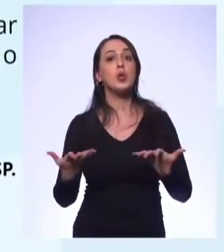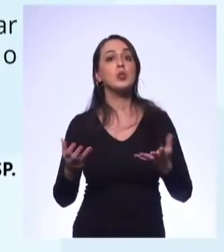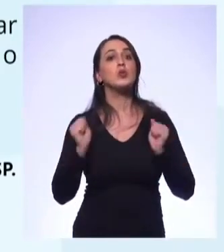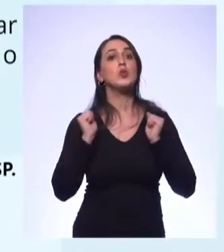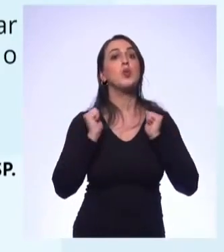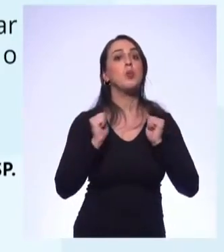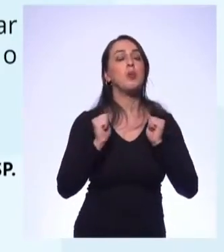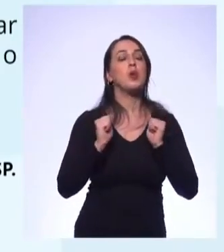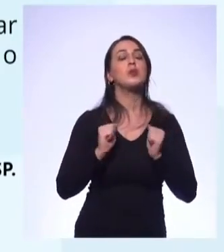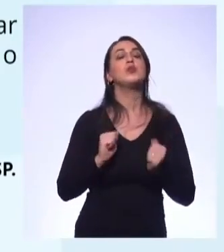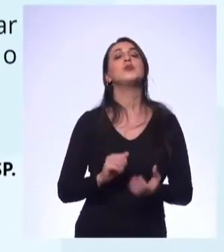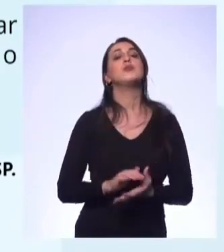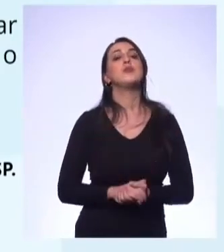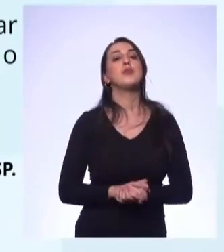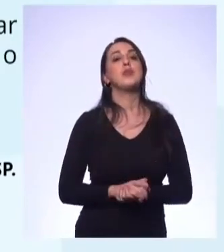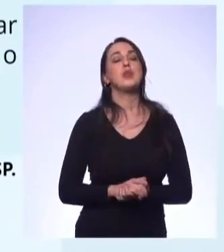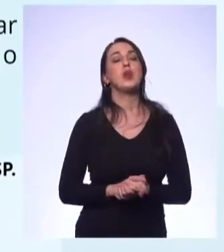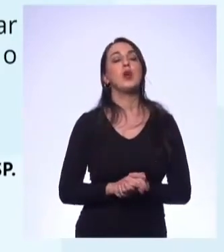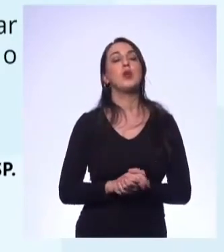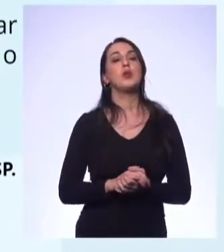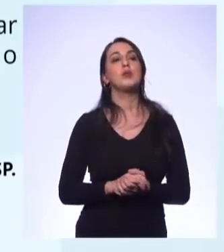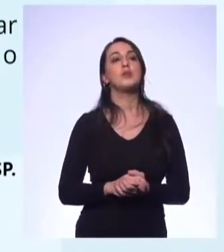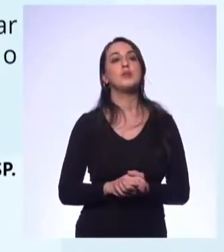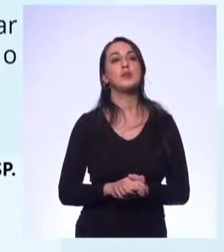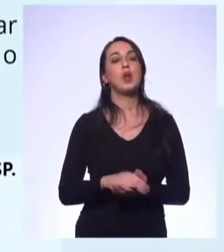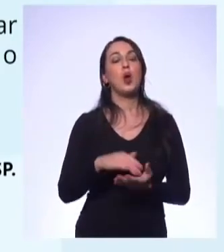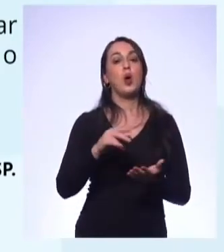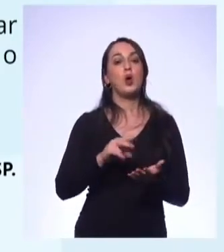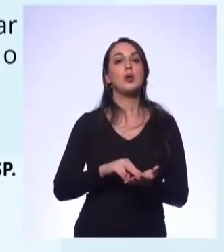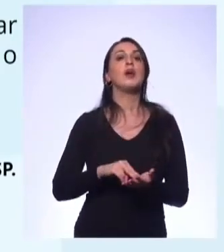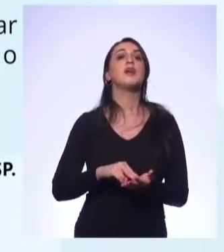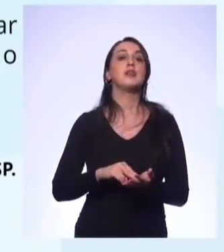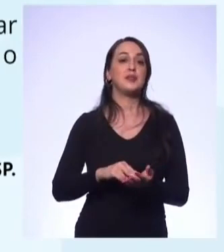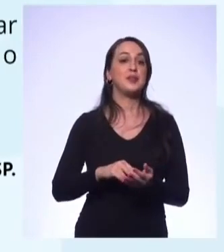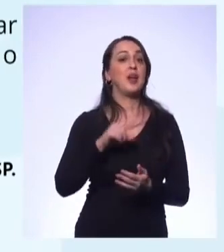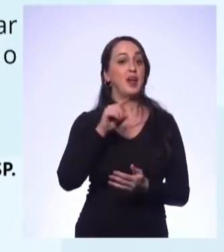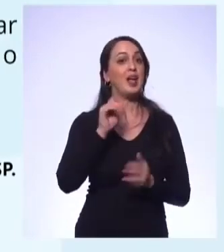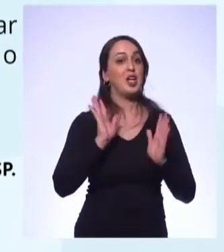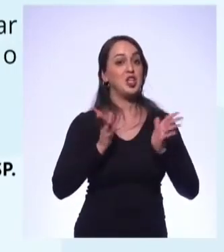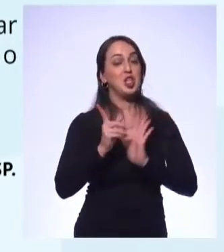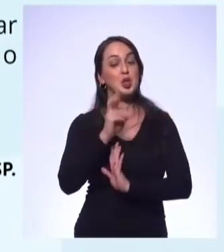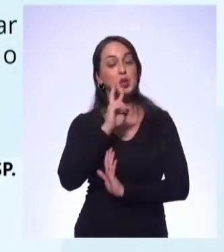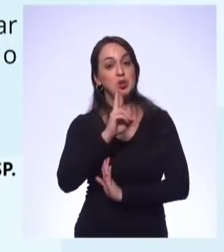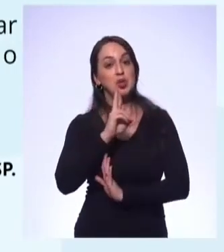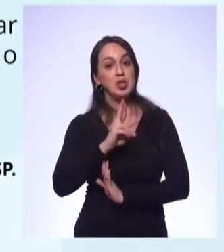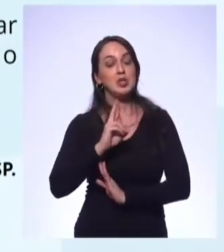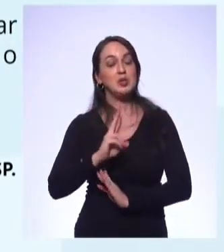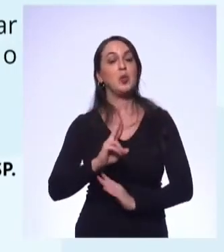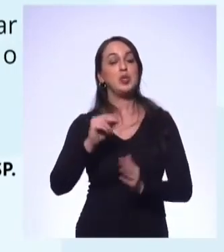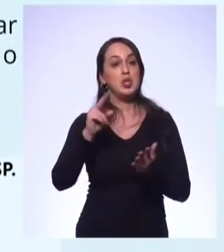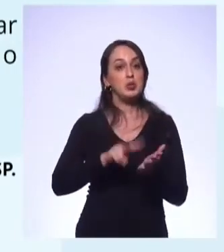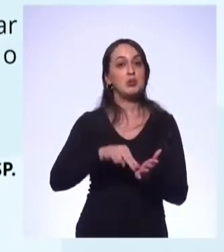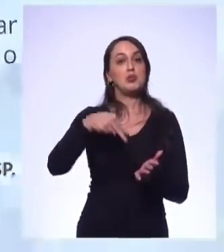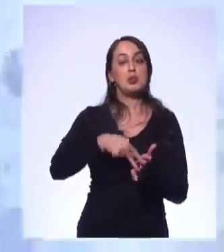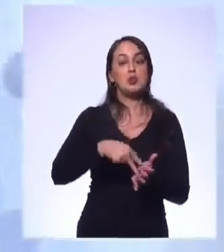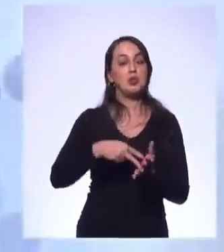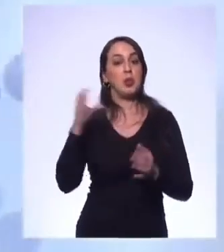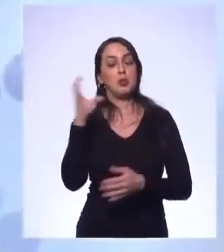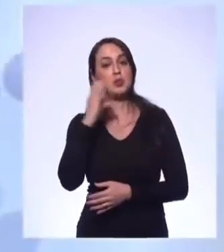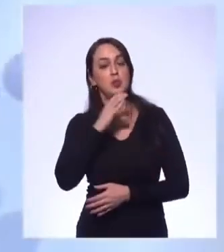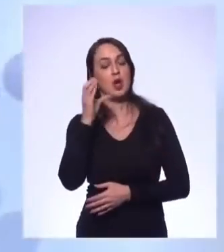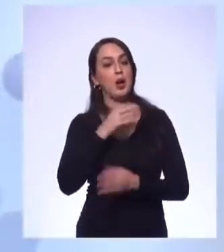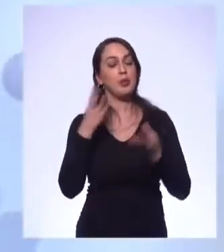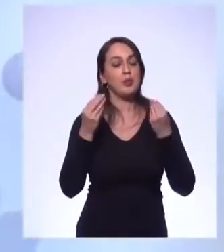pode ocorrer... Se reerguer. Nossa, já estão professora, falando. Nossa, eu te interrompi. Mas tá muito rápido o chat, muitas participações, isso é bem